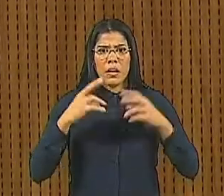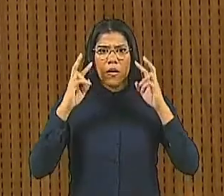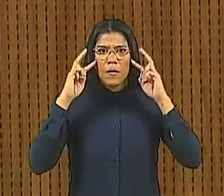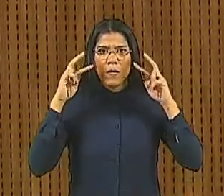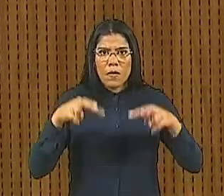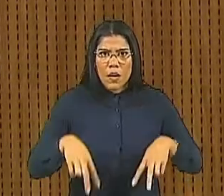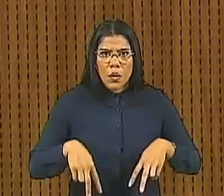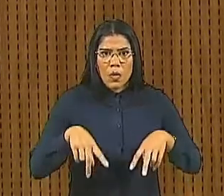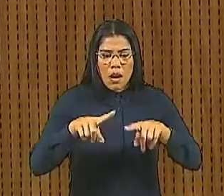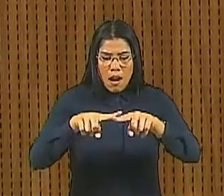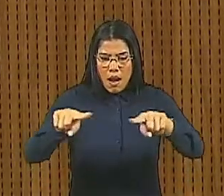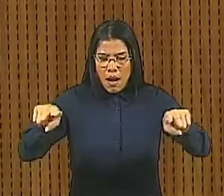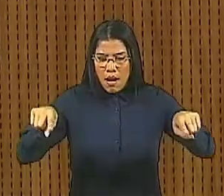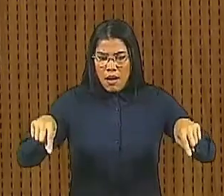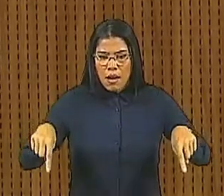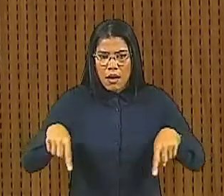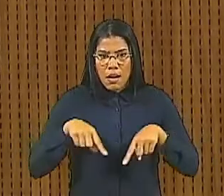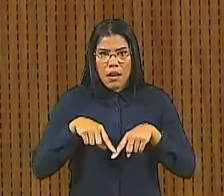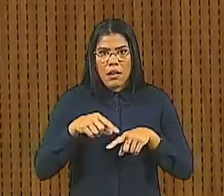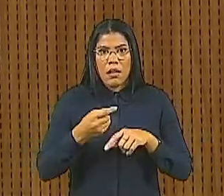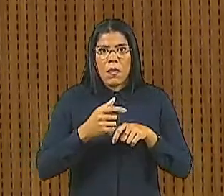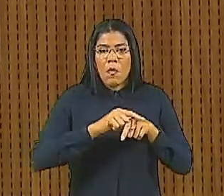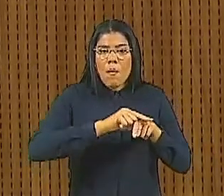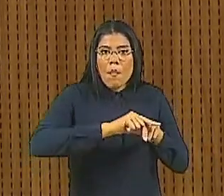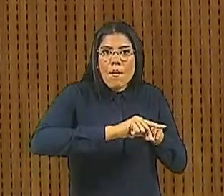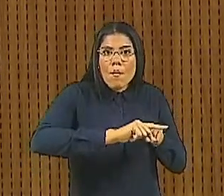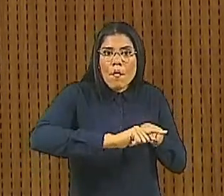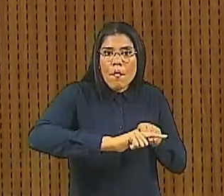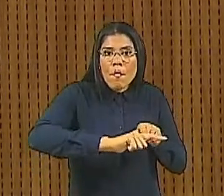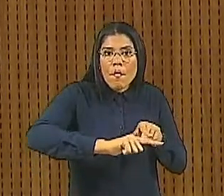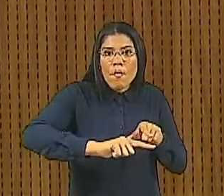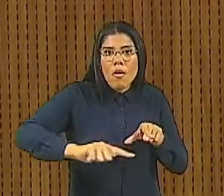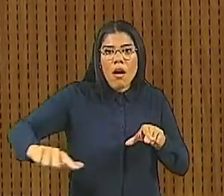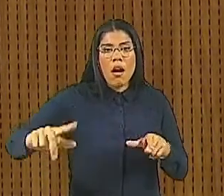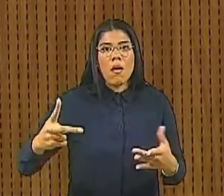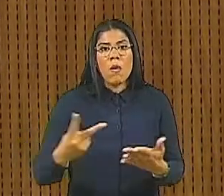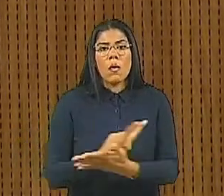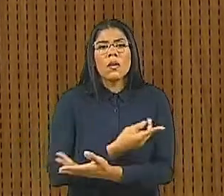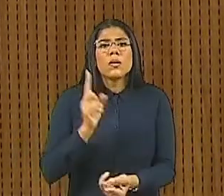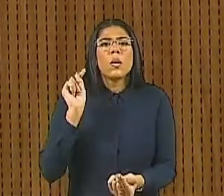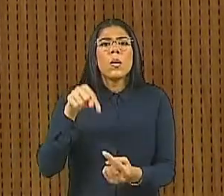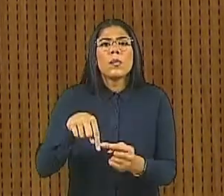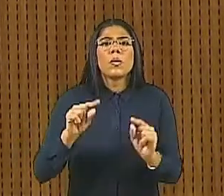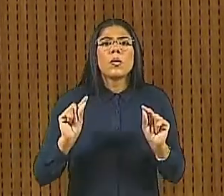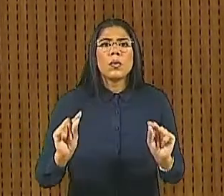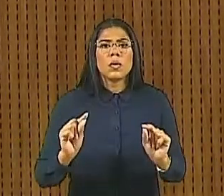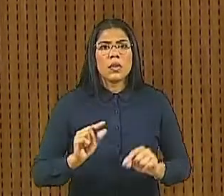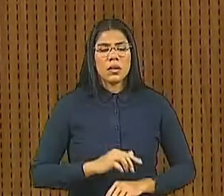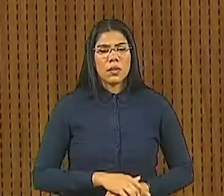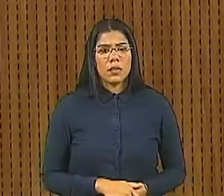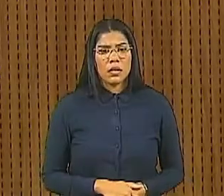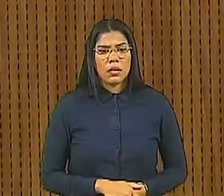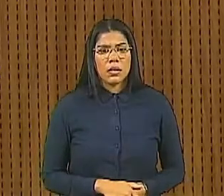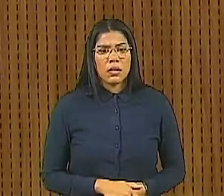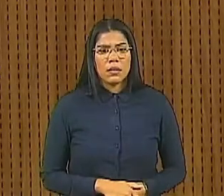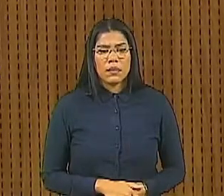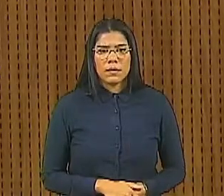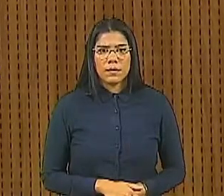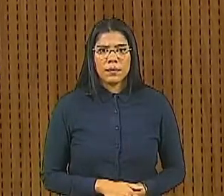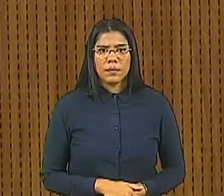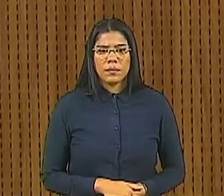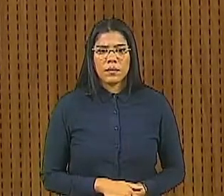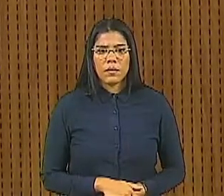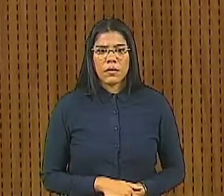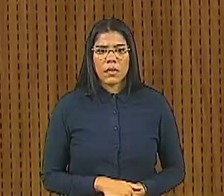e quilômetros de devastação para a expansão